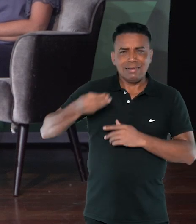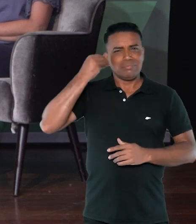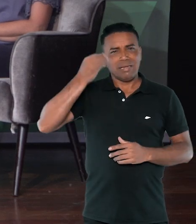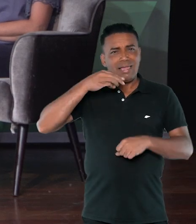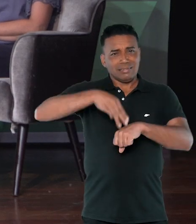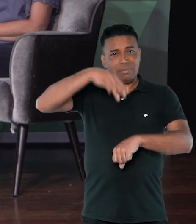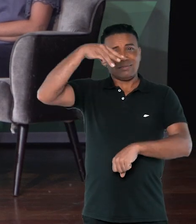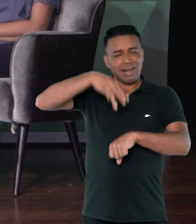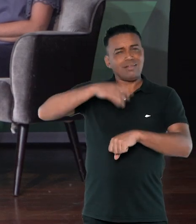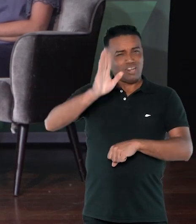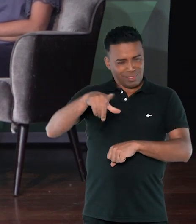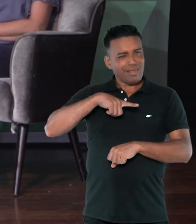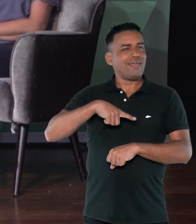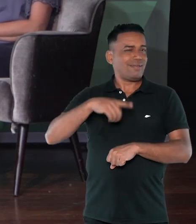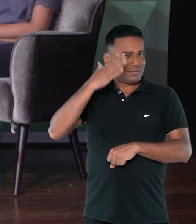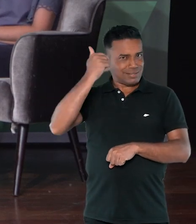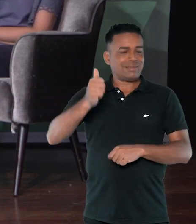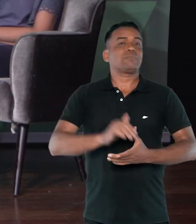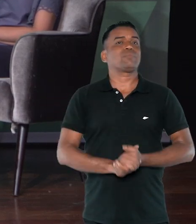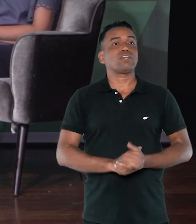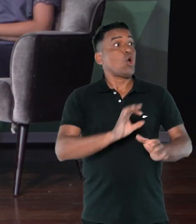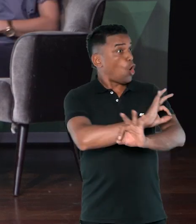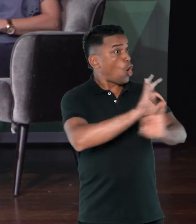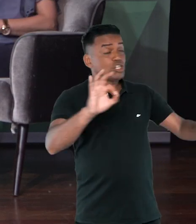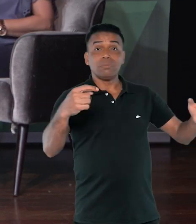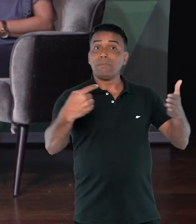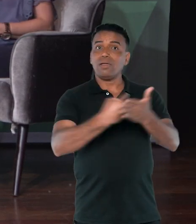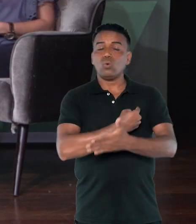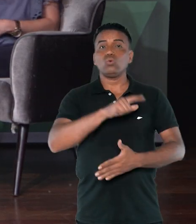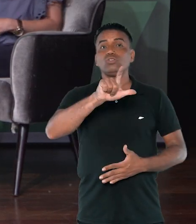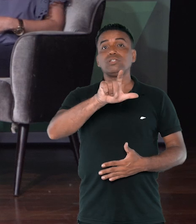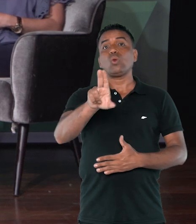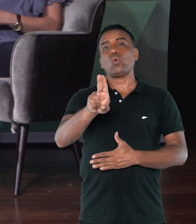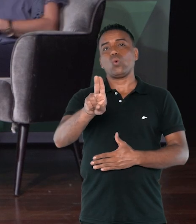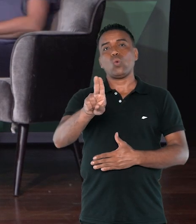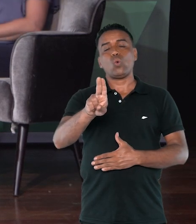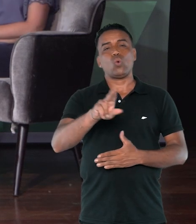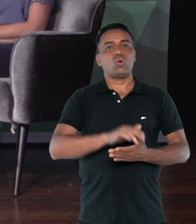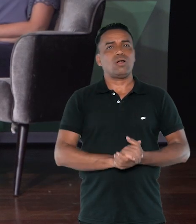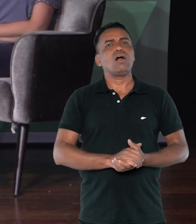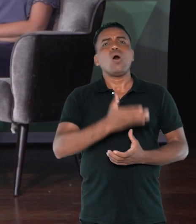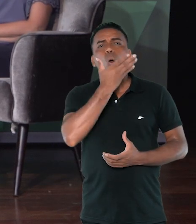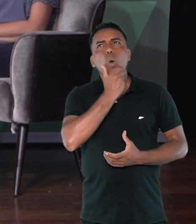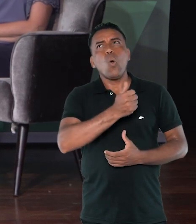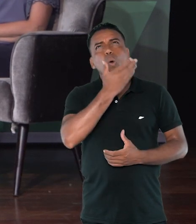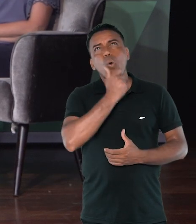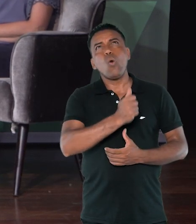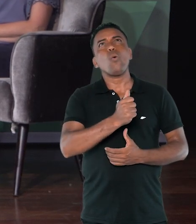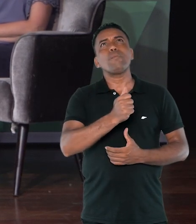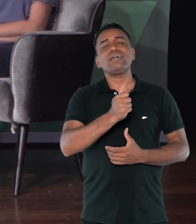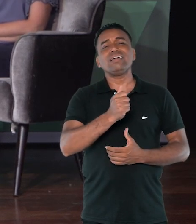carga um tanto quanto pesada, mas também não é à toa, né? Assim, deve haver um motivo, né? Dos